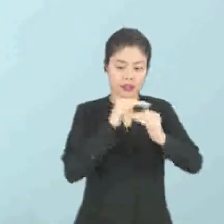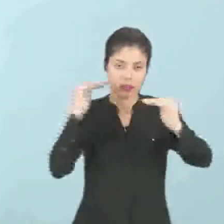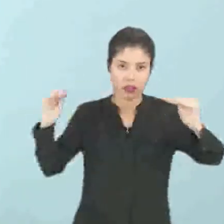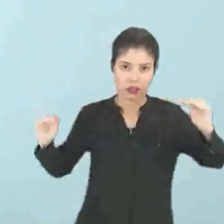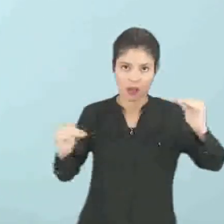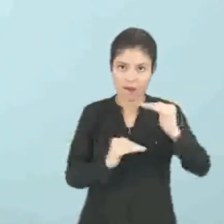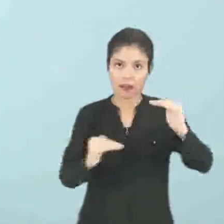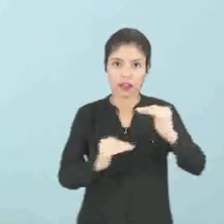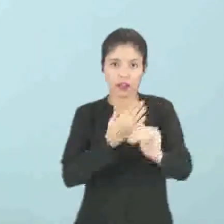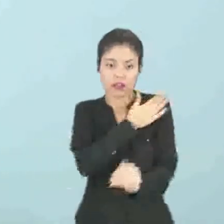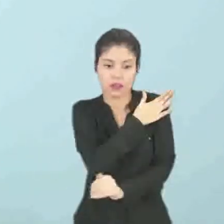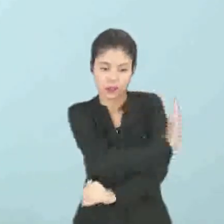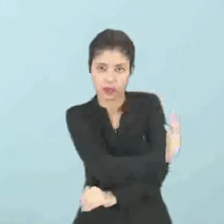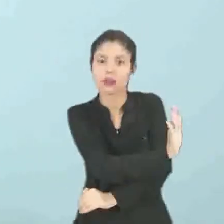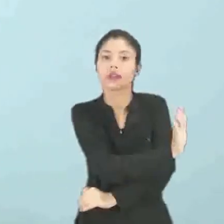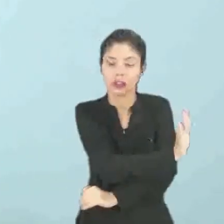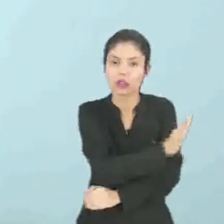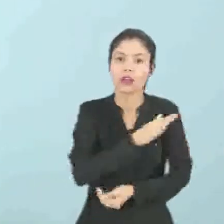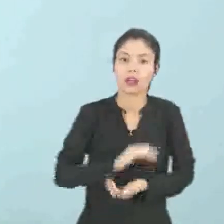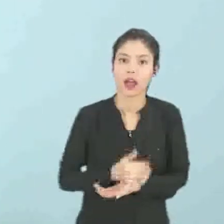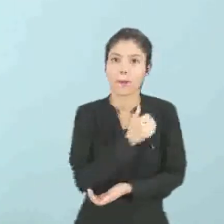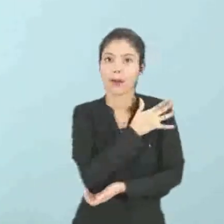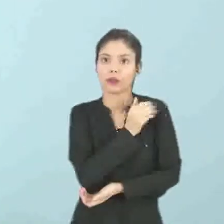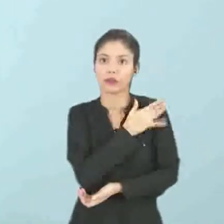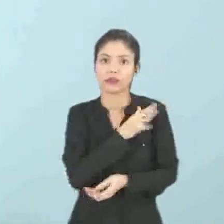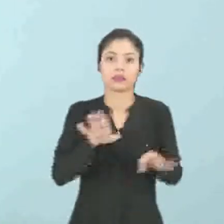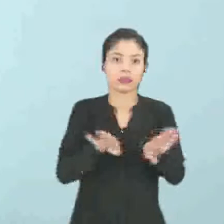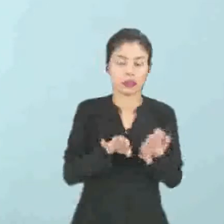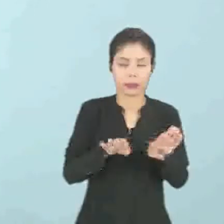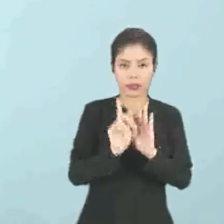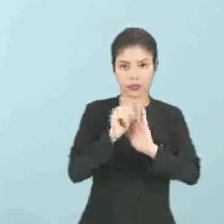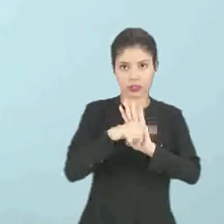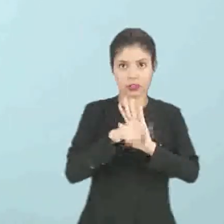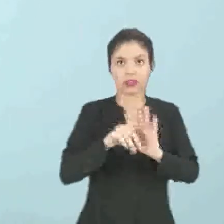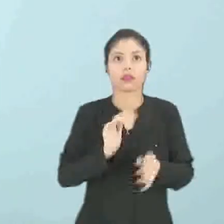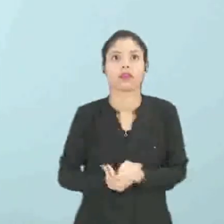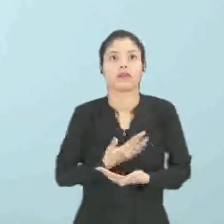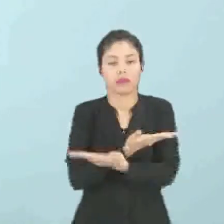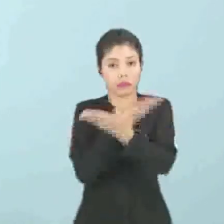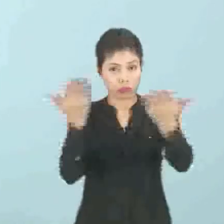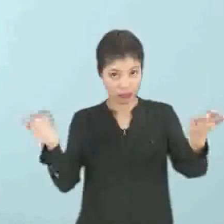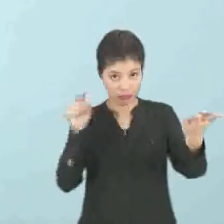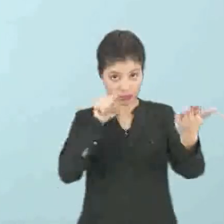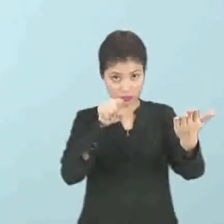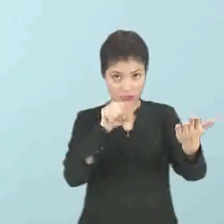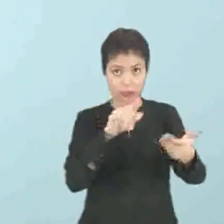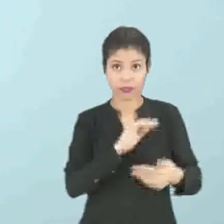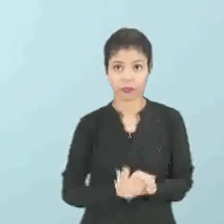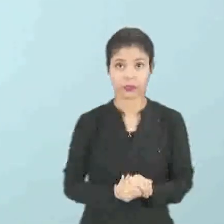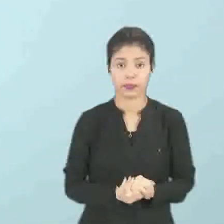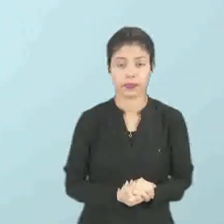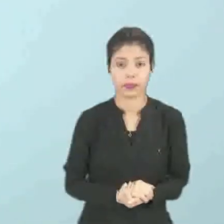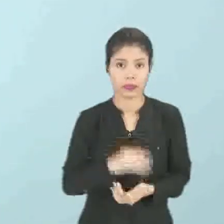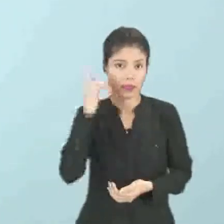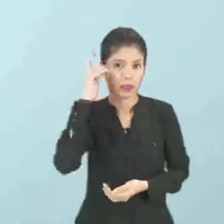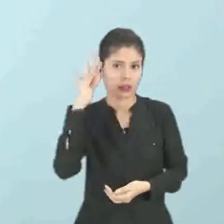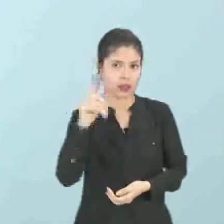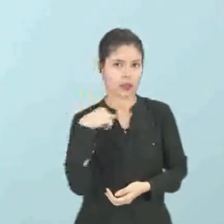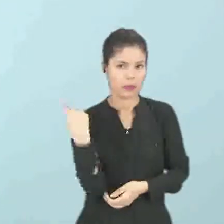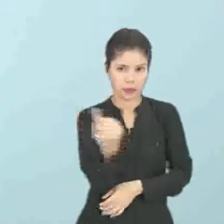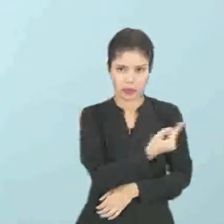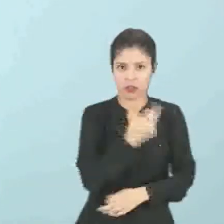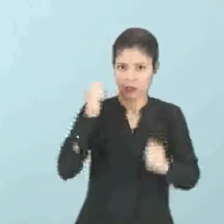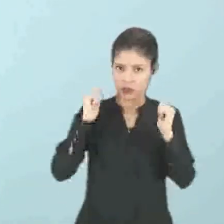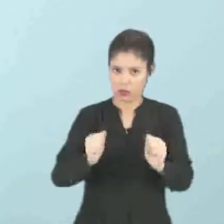desigualdade racial, em questão de desigualdade de gênero, eu deixo para vocês a reflexão de que